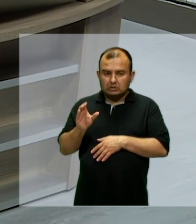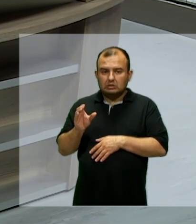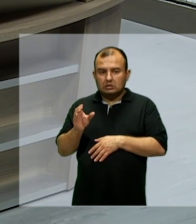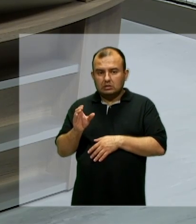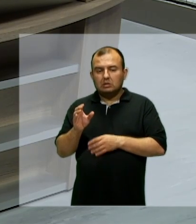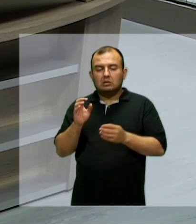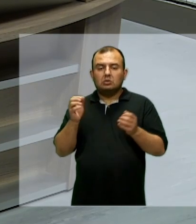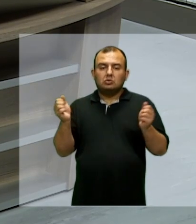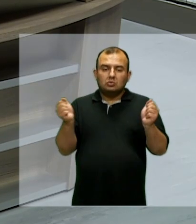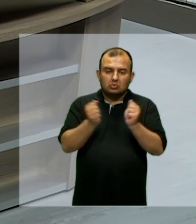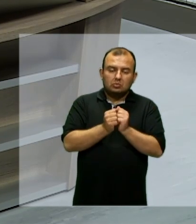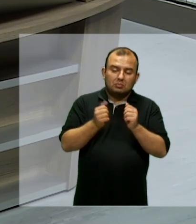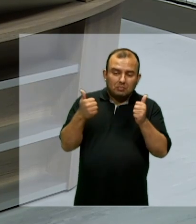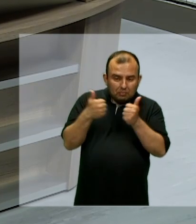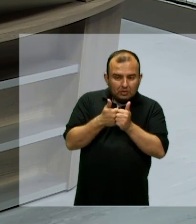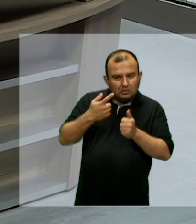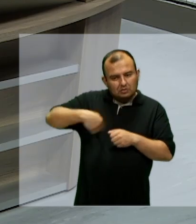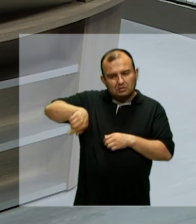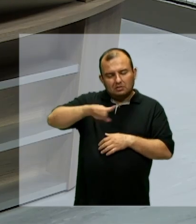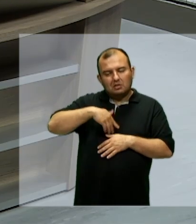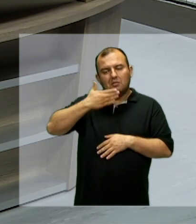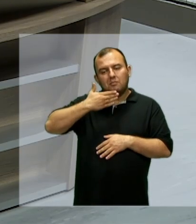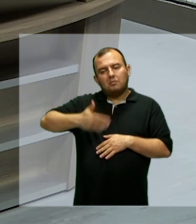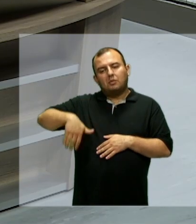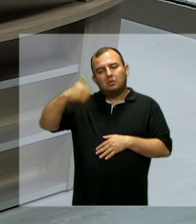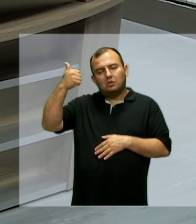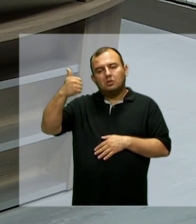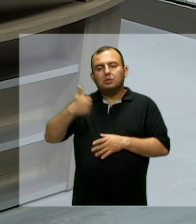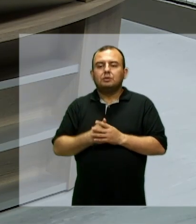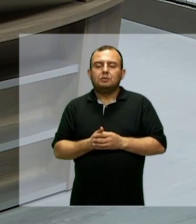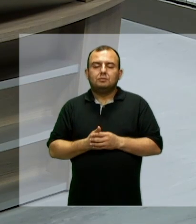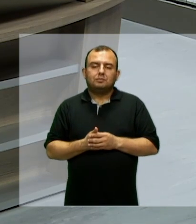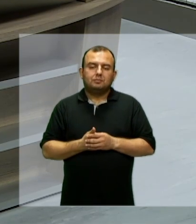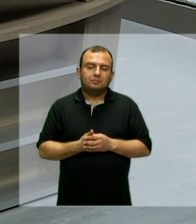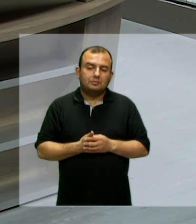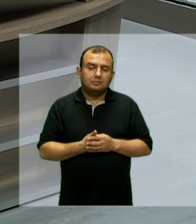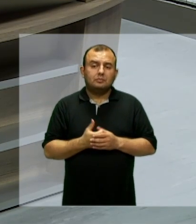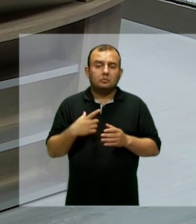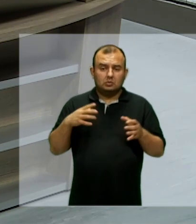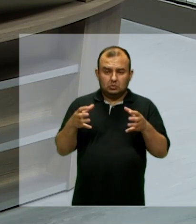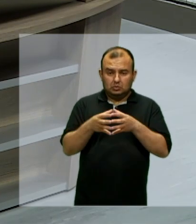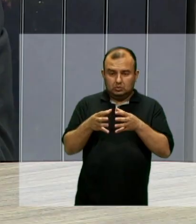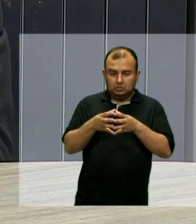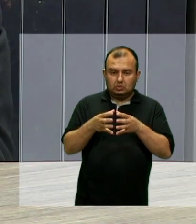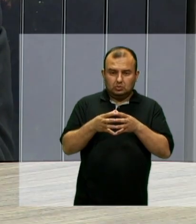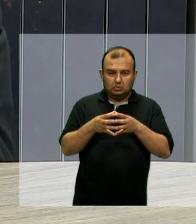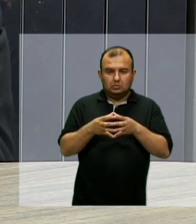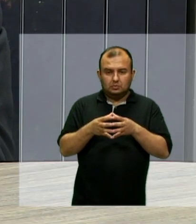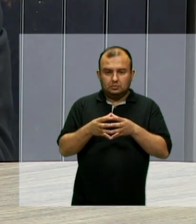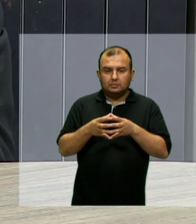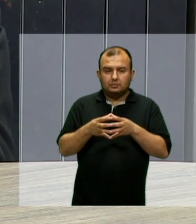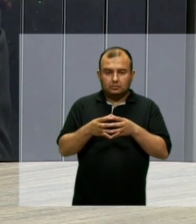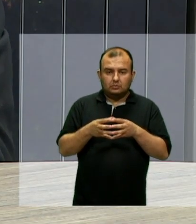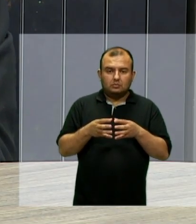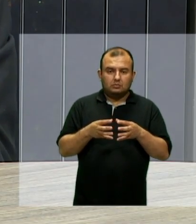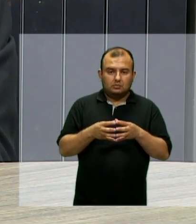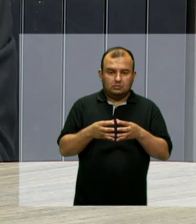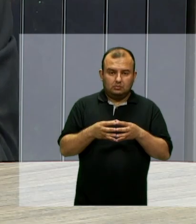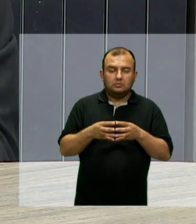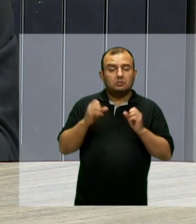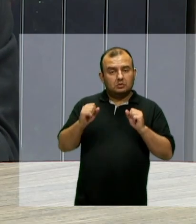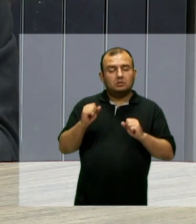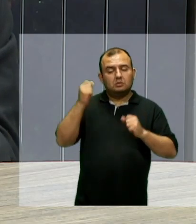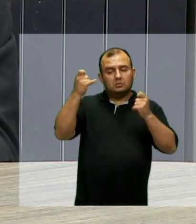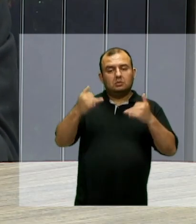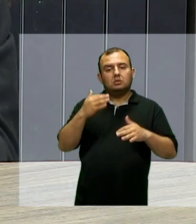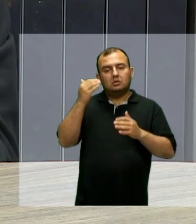estiver perto aqui da gente, melhor. Isso vai acontecer, tem um time bastante bom formado aí nesse grupo, depois futuramente poderá